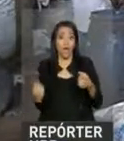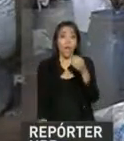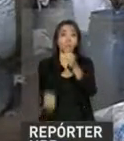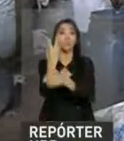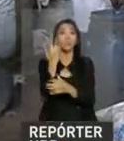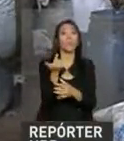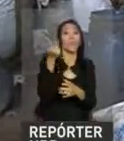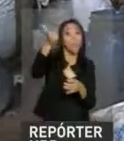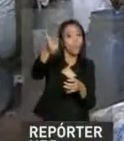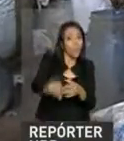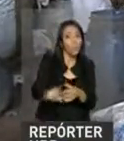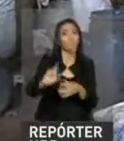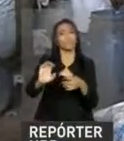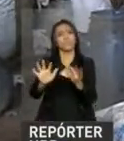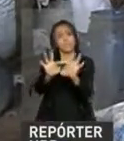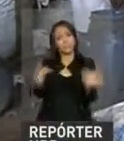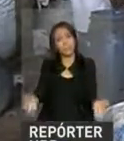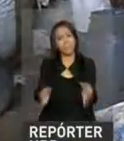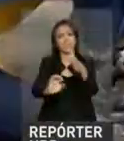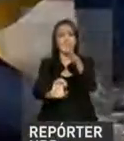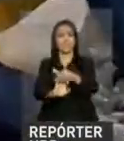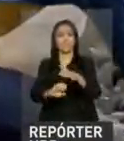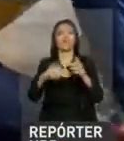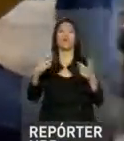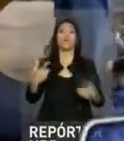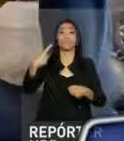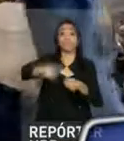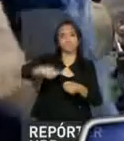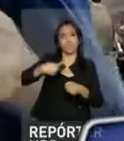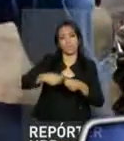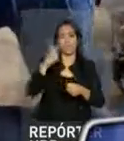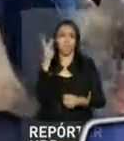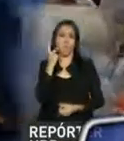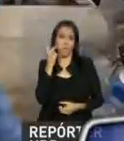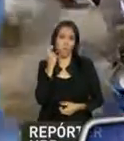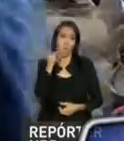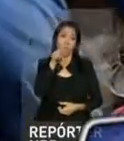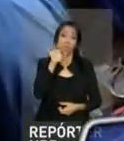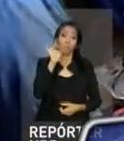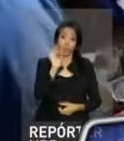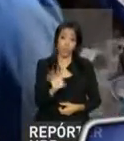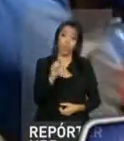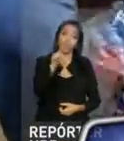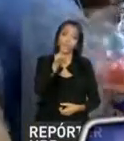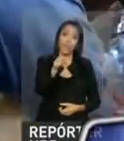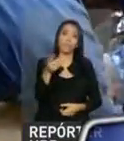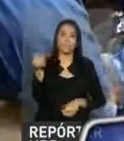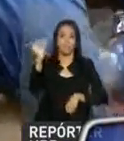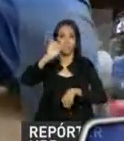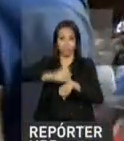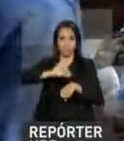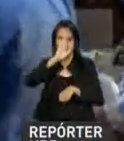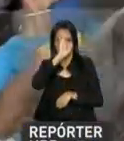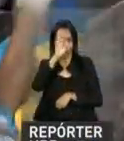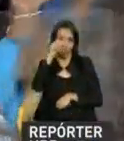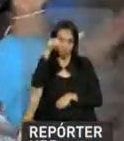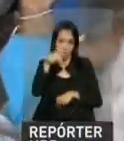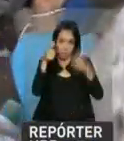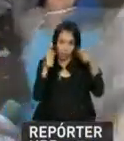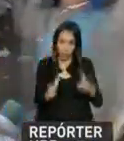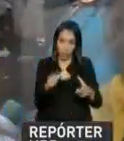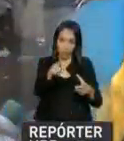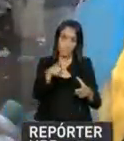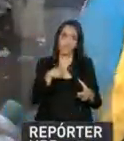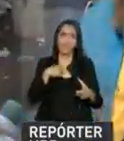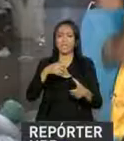na cidade natal banabuiú no interior do ceará só na filial paulista todo mês cerca de 100 toneladas